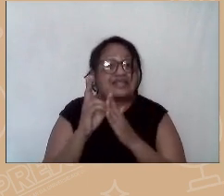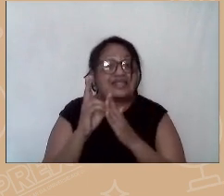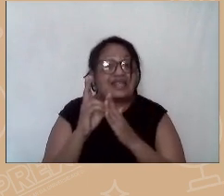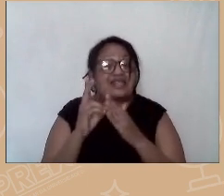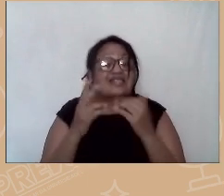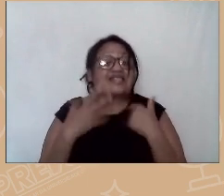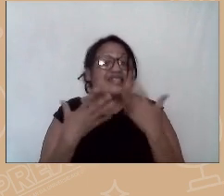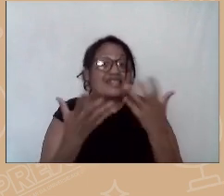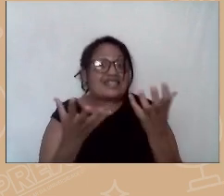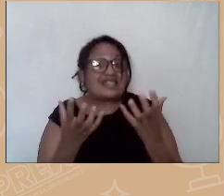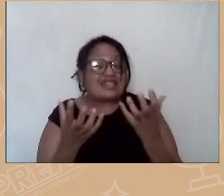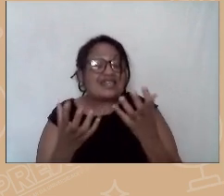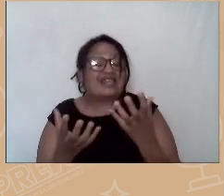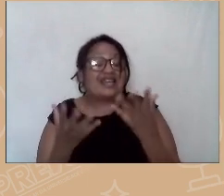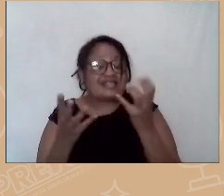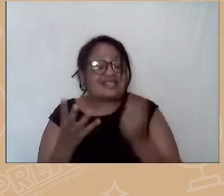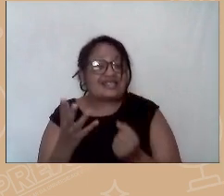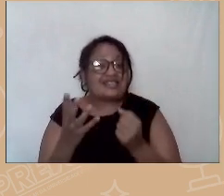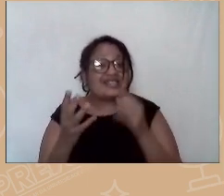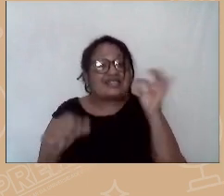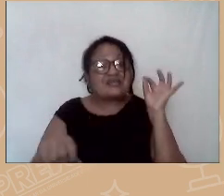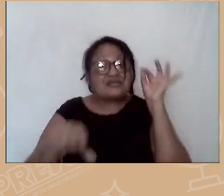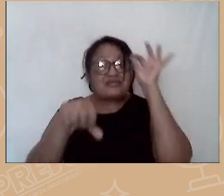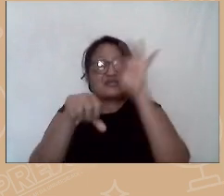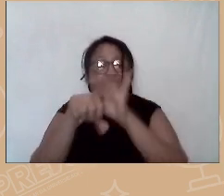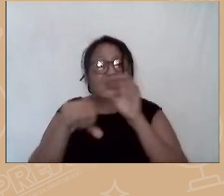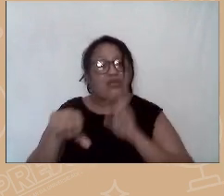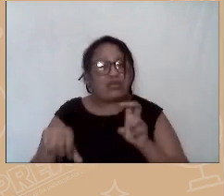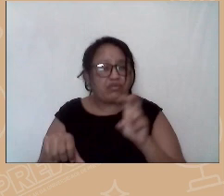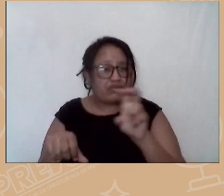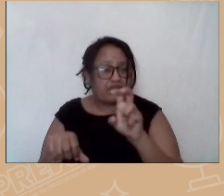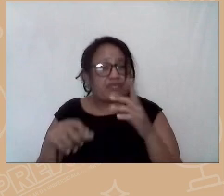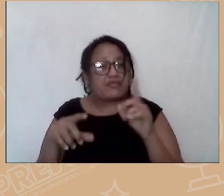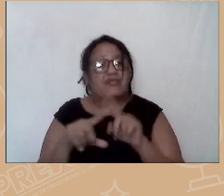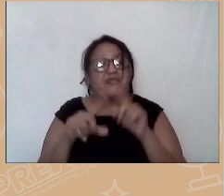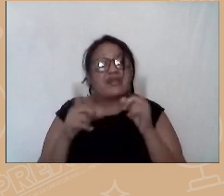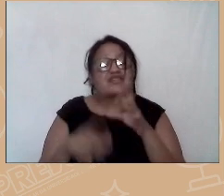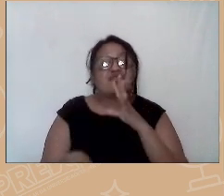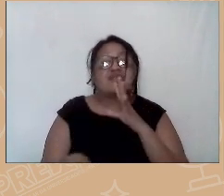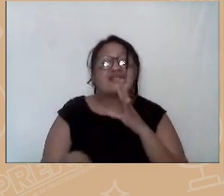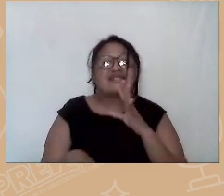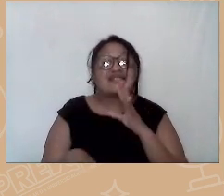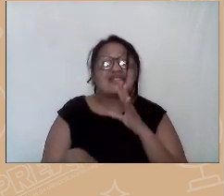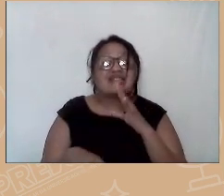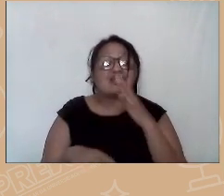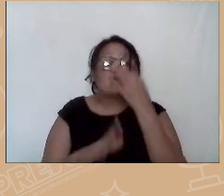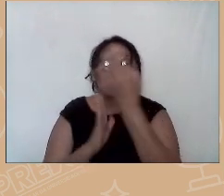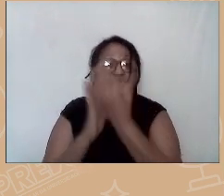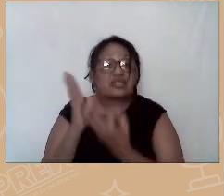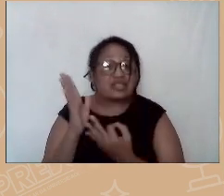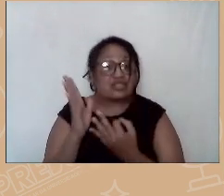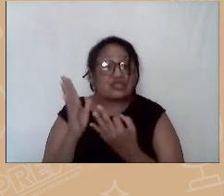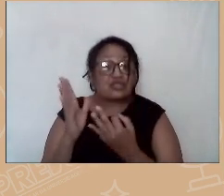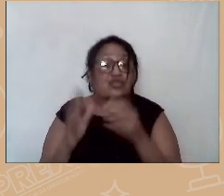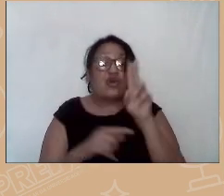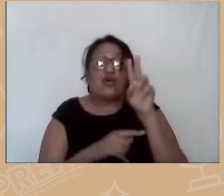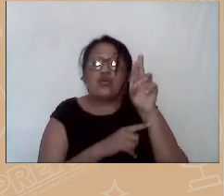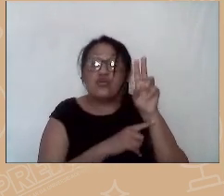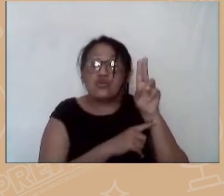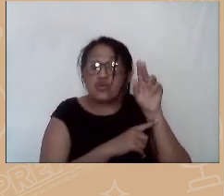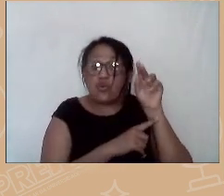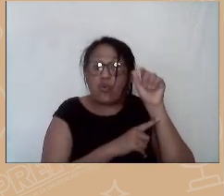de fidelidade e amor ao índio caçamba é trecho mais conhecido da obra O Uruguai de Basílio da Gama